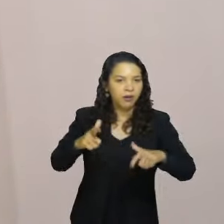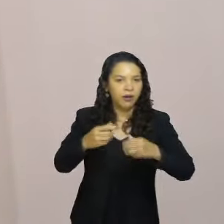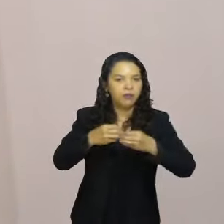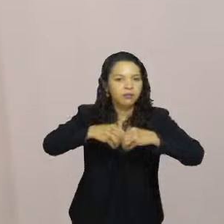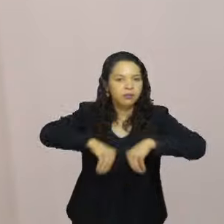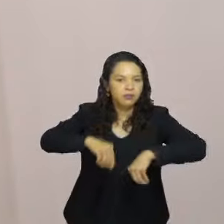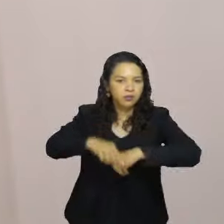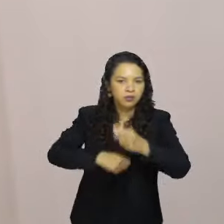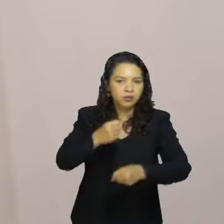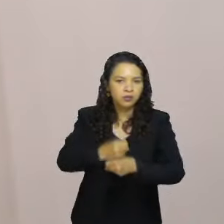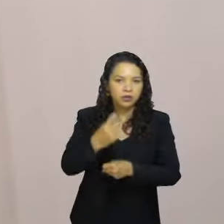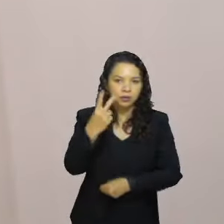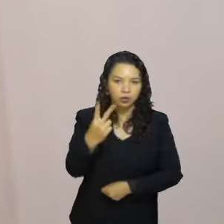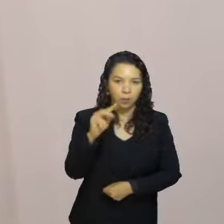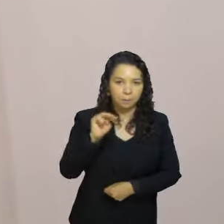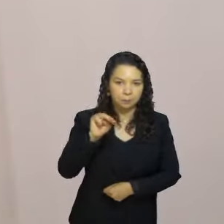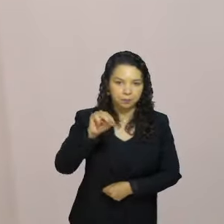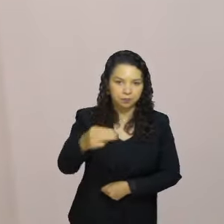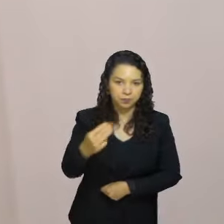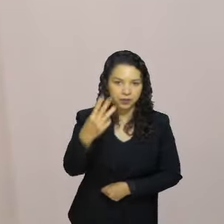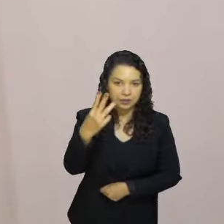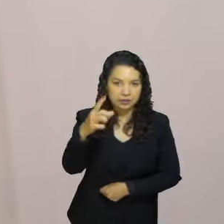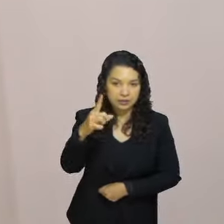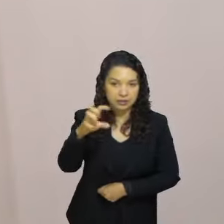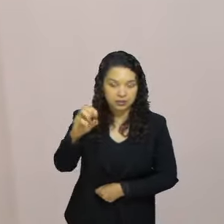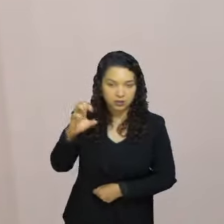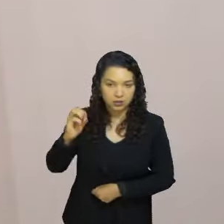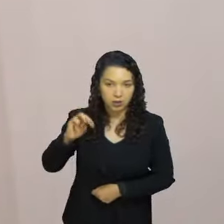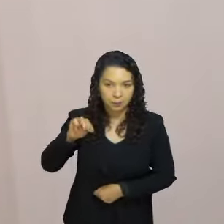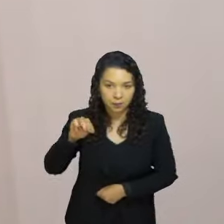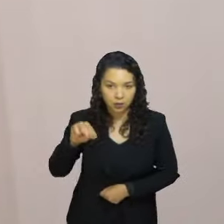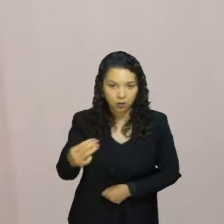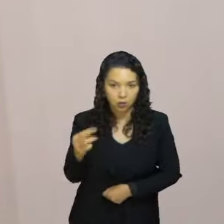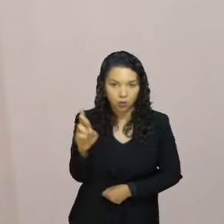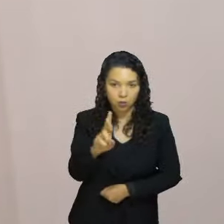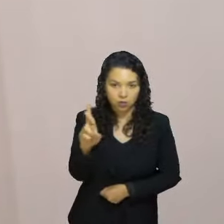2 bilhões e 100 milhões de reais,